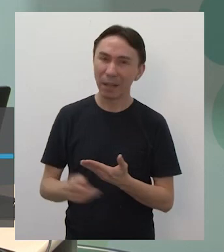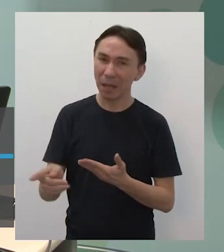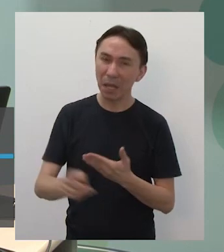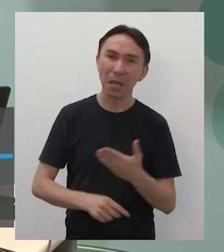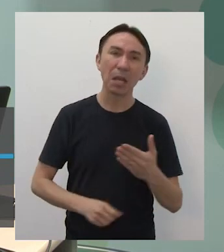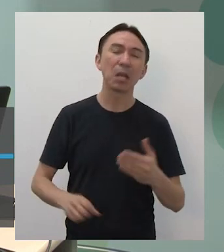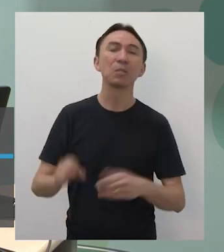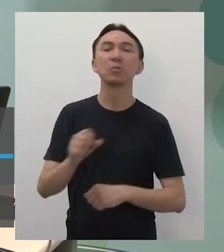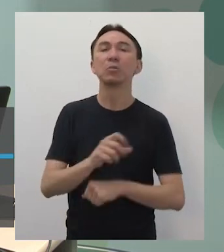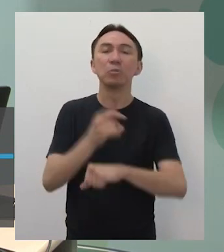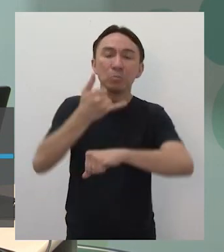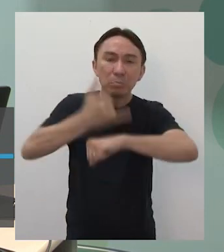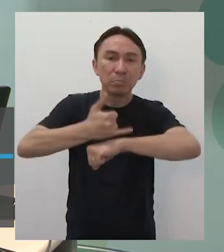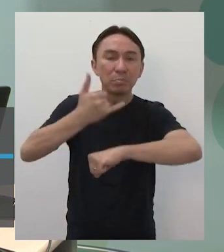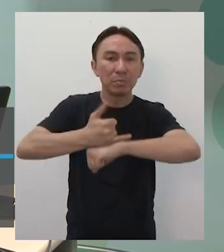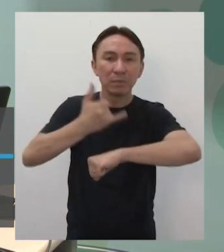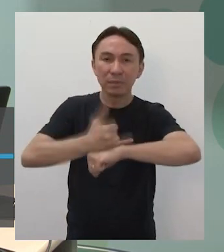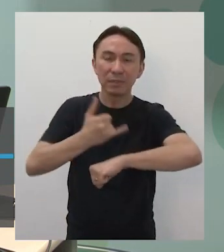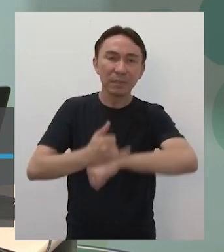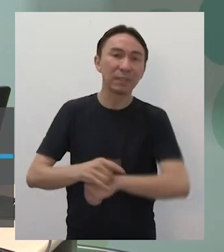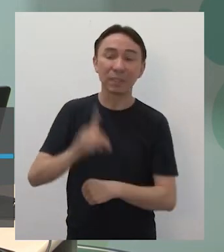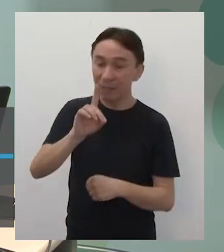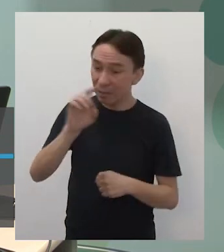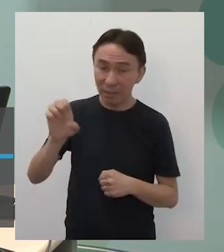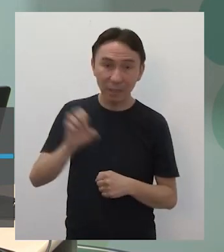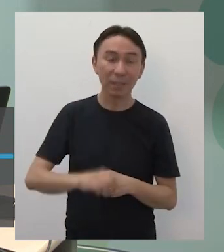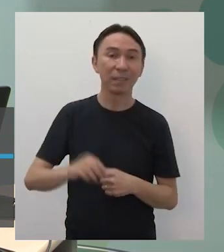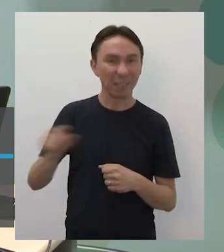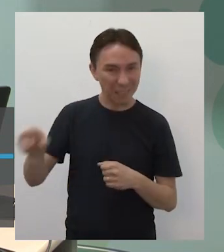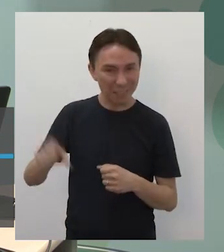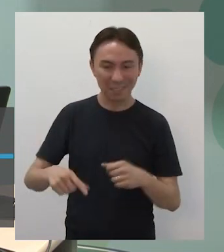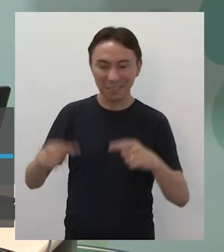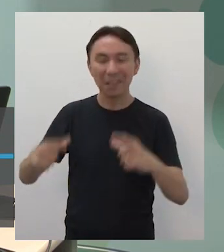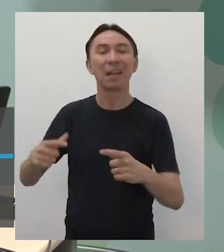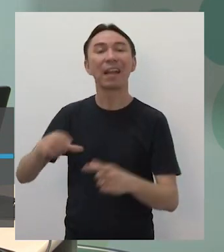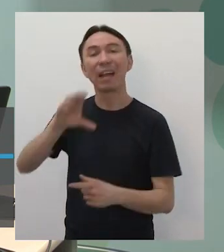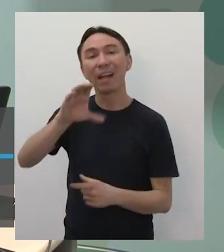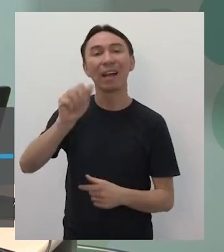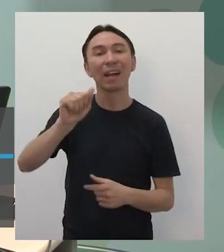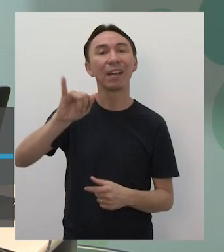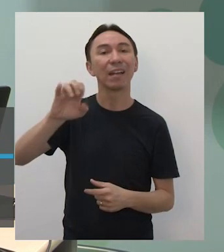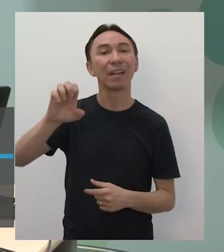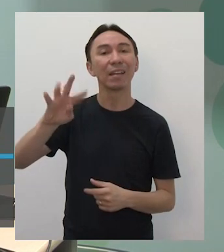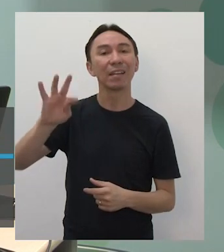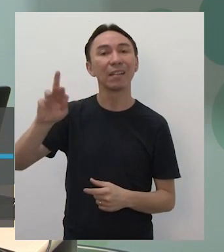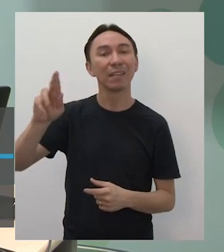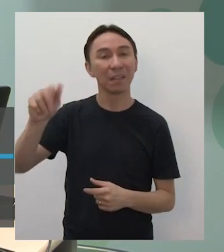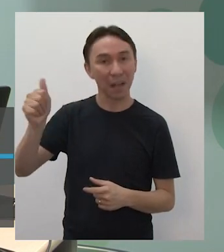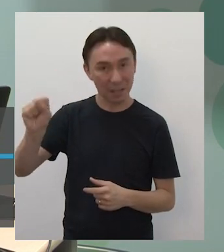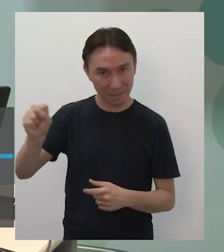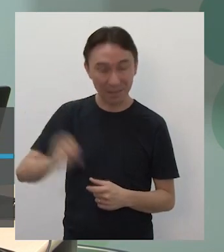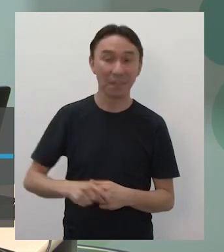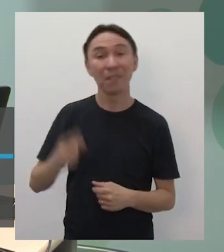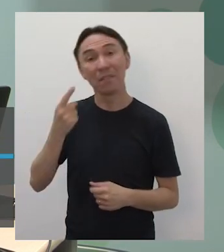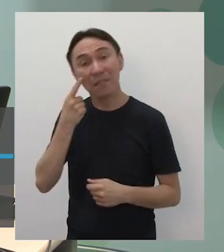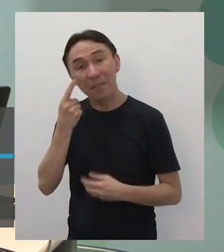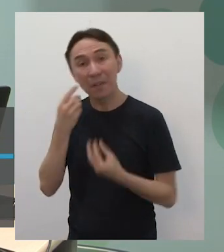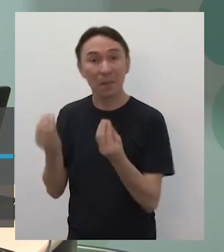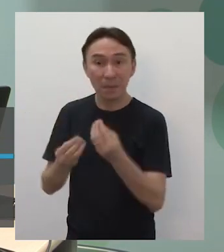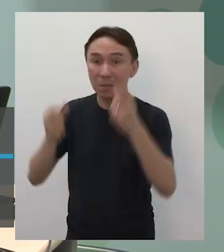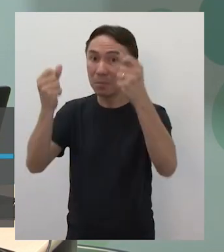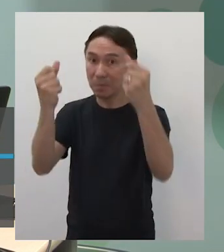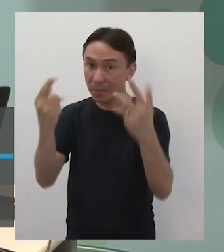supervisora de ensino da DE de Caieiras, tá? Para que ela fale um pouco do seu depoimento com relação à macrocompetência e abertura ao novo. Então, por